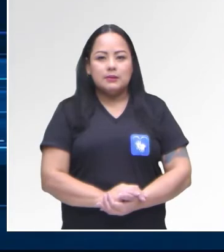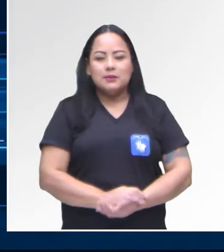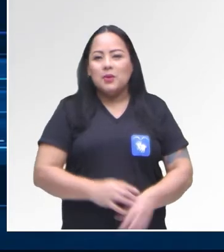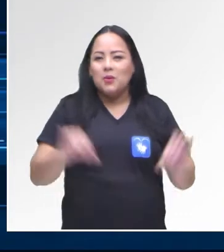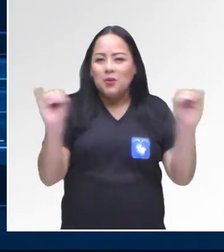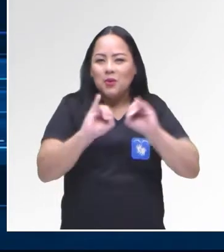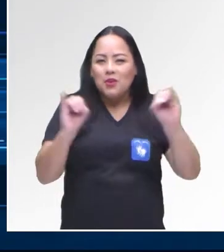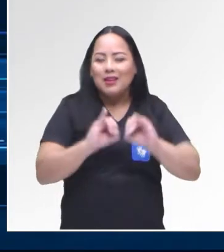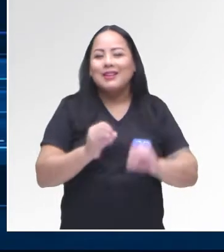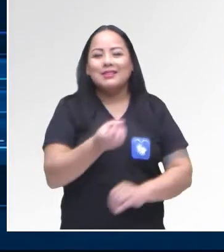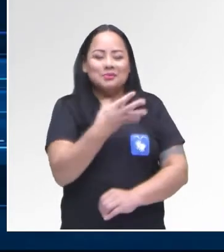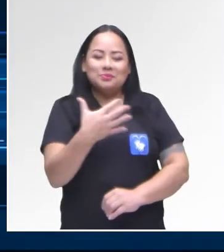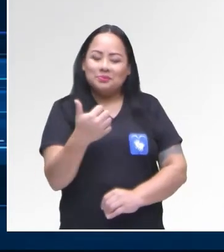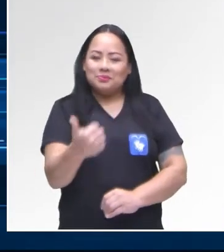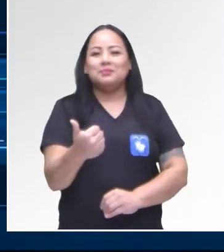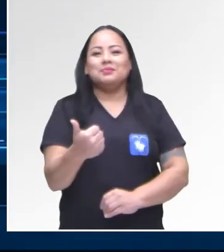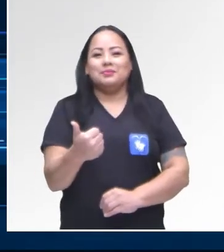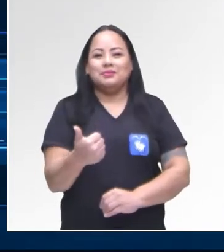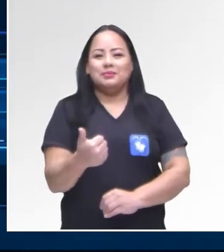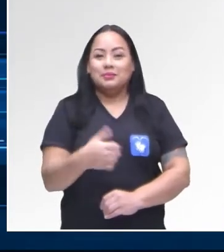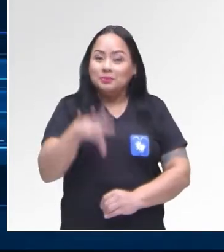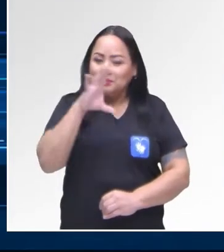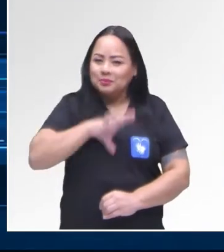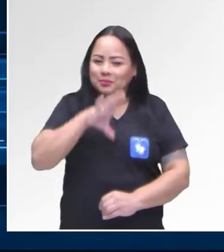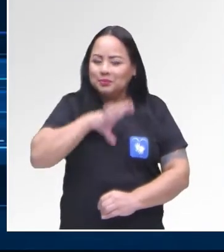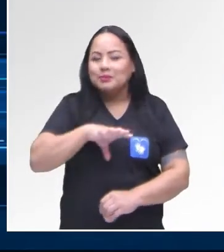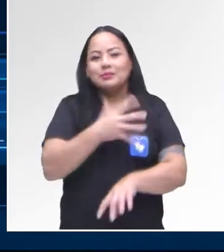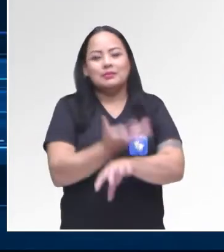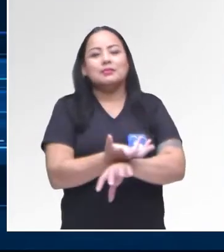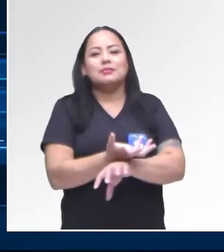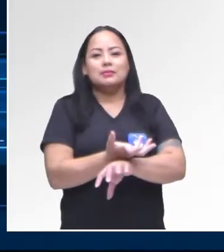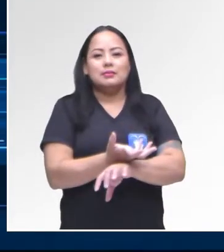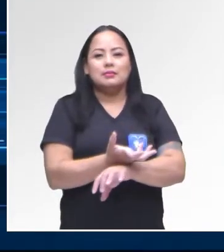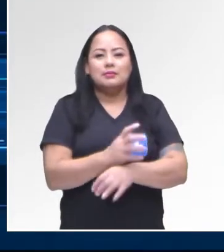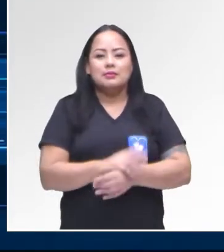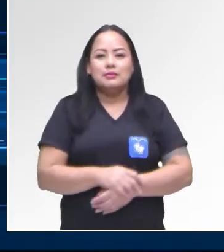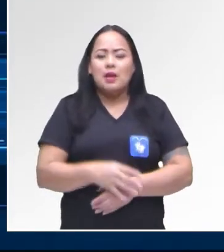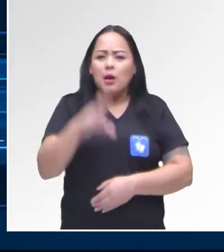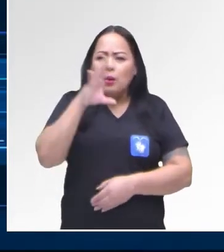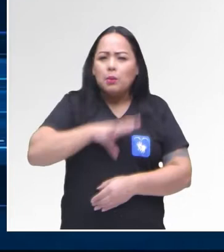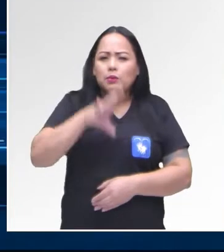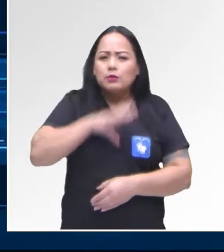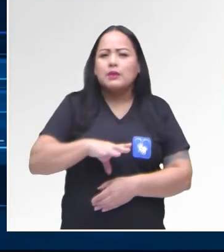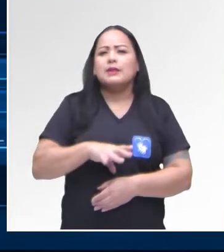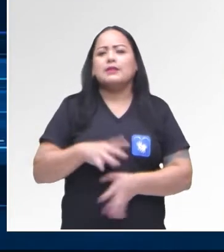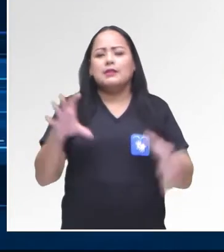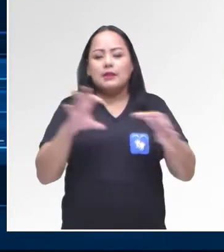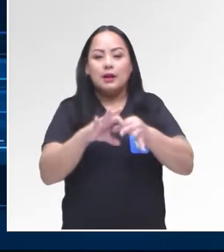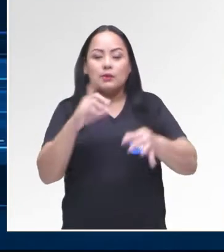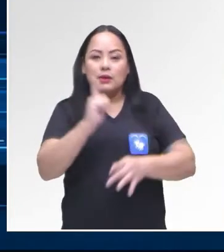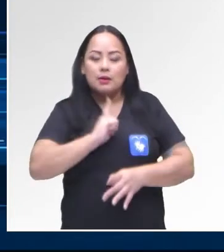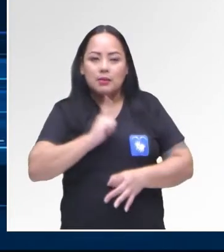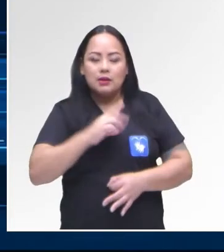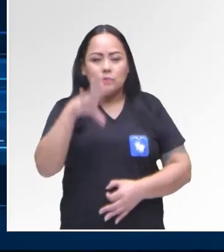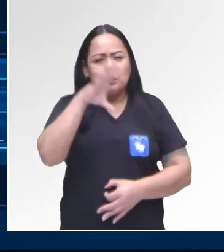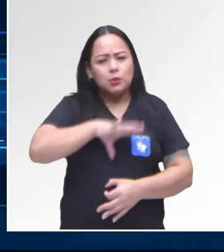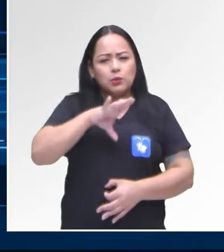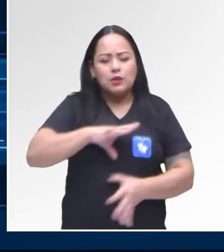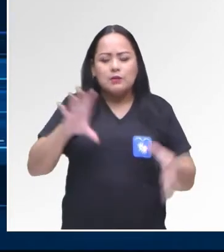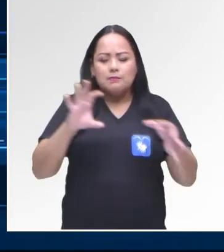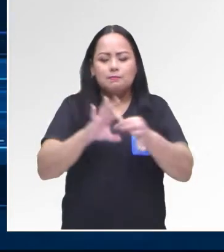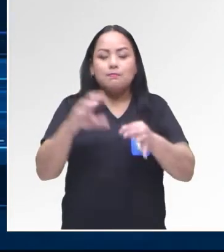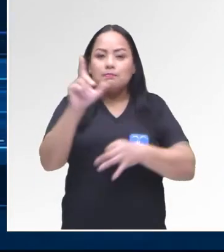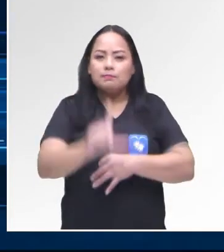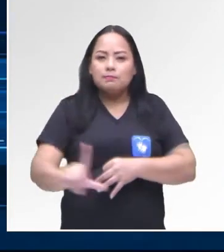Olá, saudações! Língua portuguesa. Língua portuguesa é gramática, língua portuguesa é